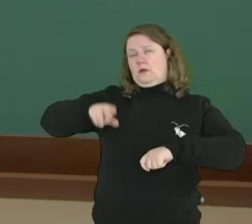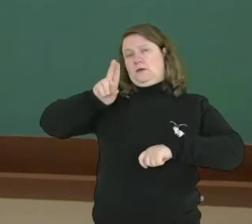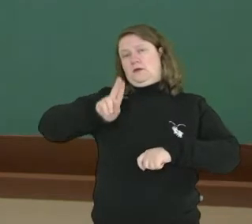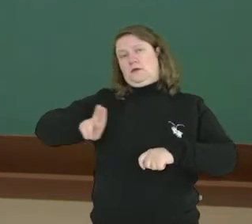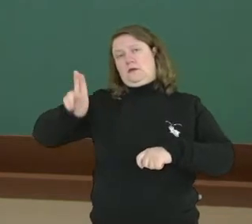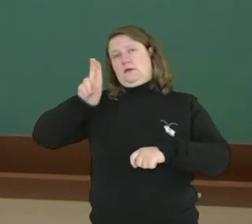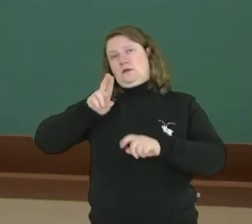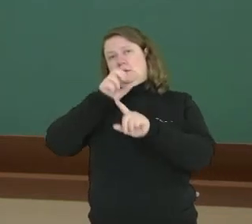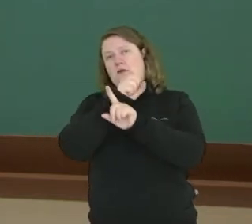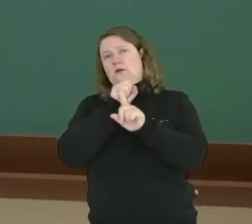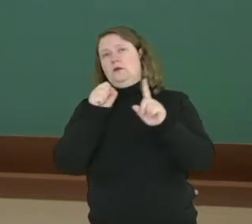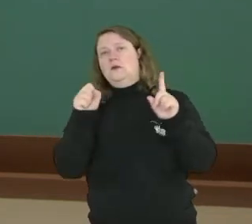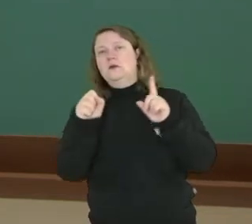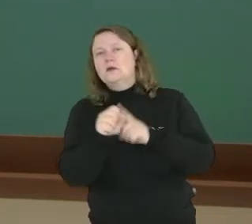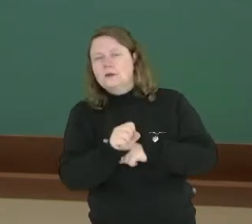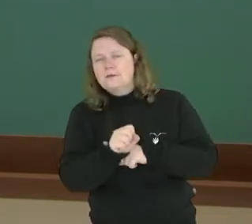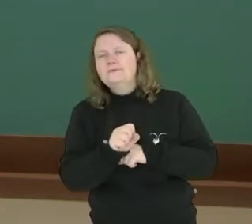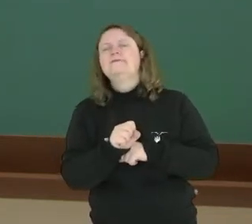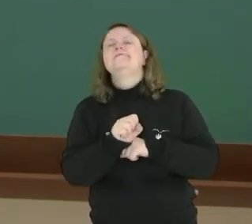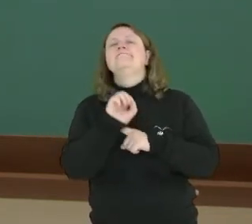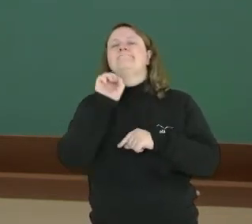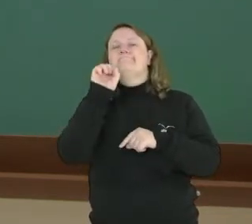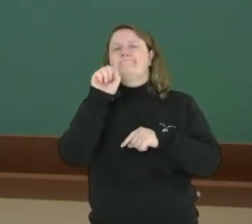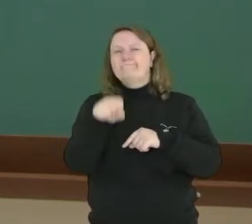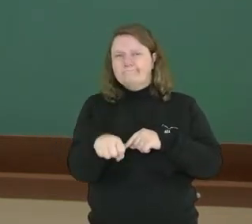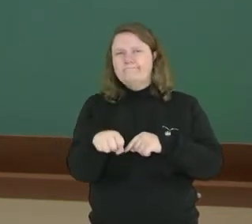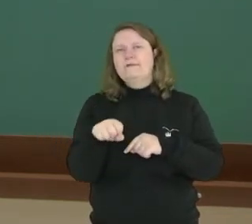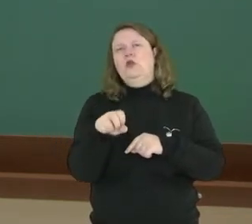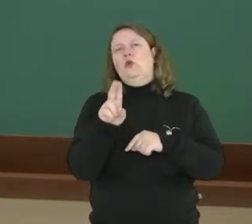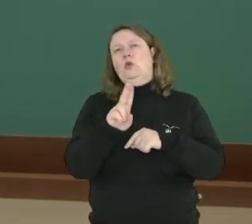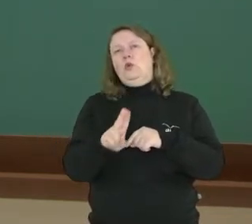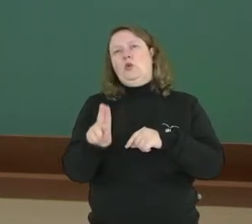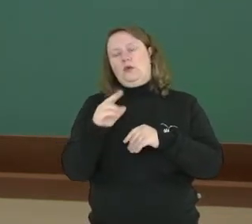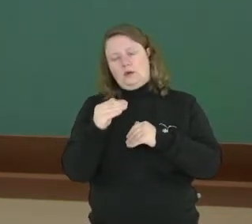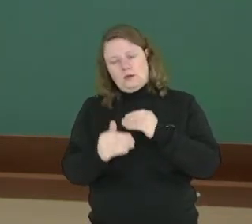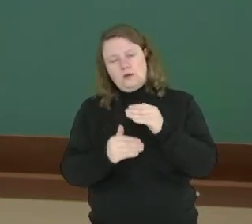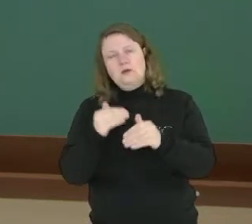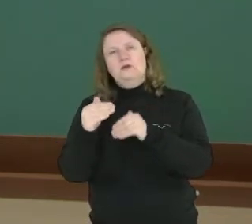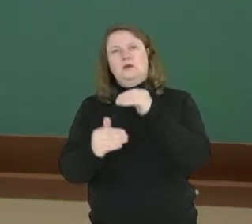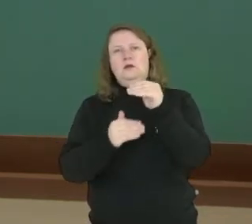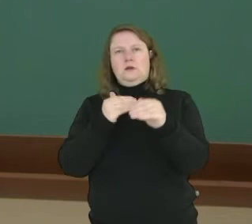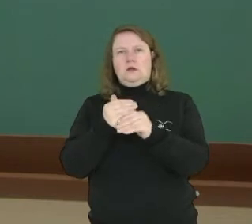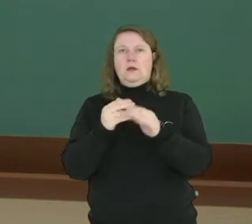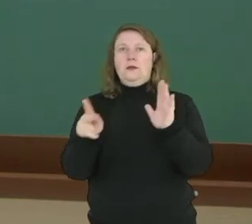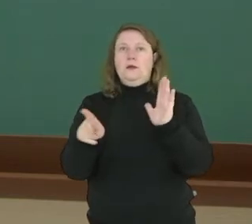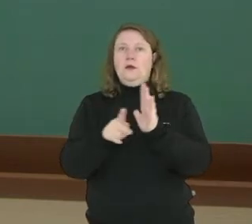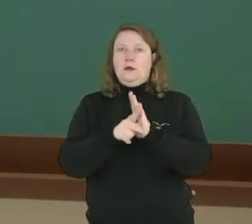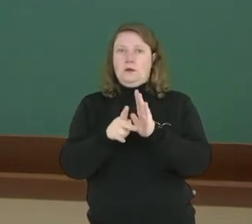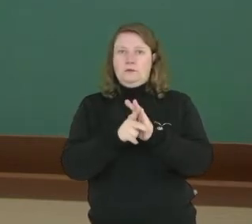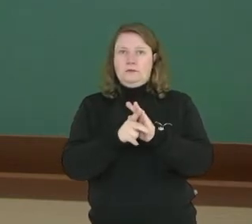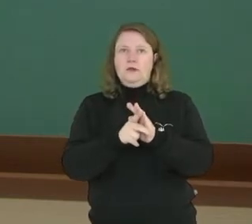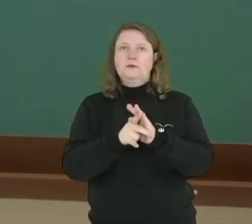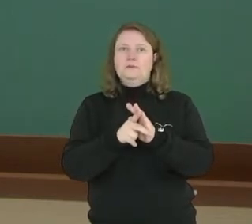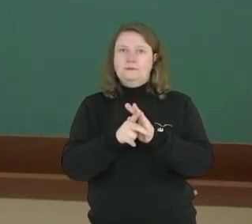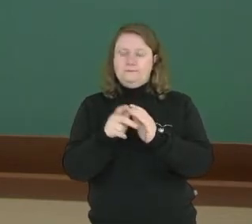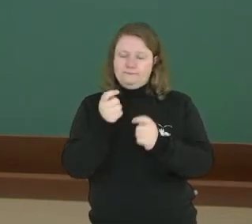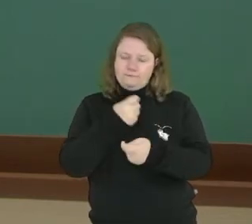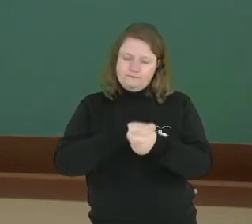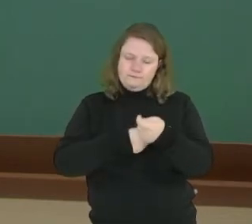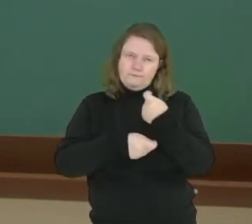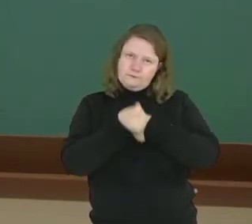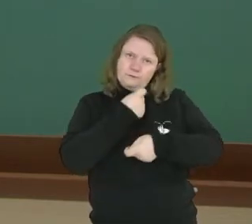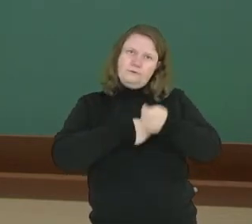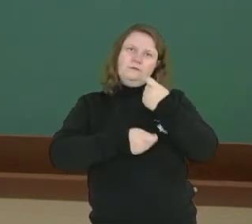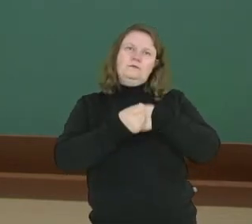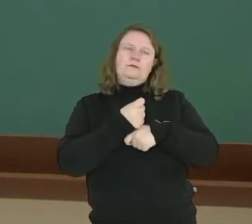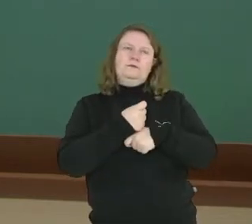pela sociedade e são utilizadas de modo geral para desenvolver atividades da sociedade. Várias espécies são usadas então